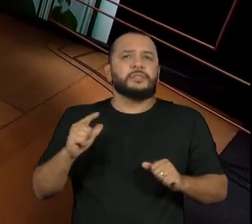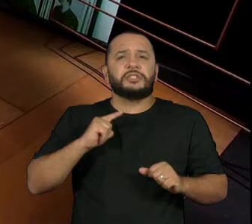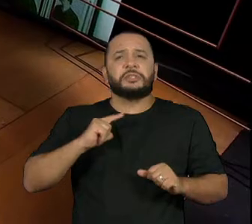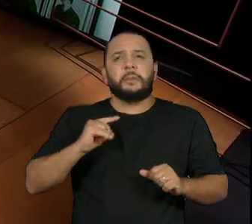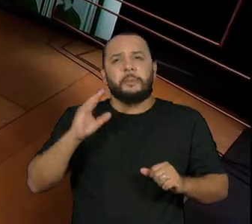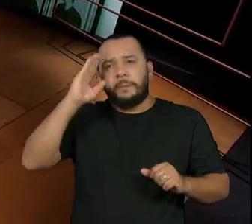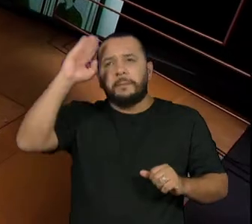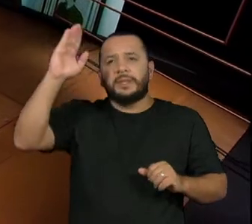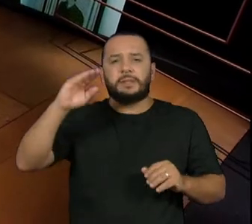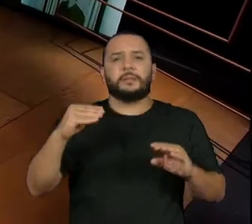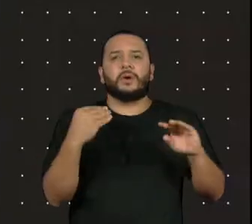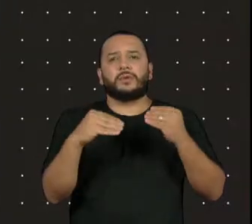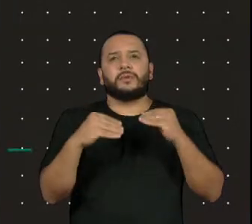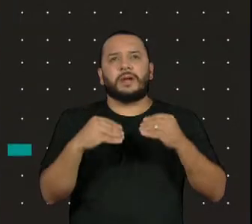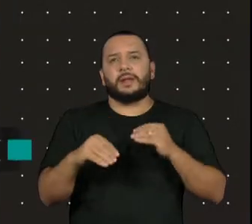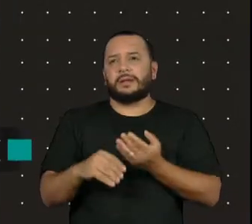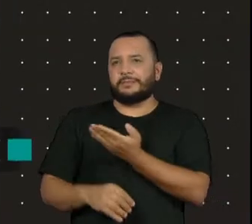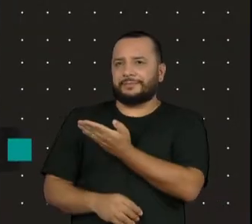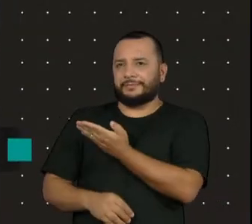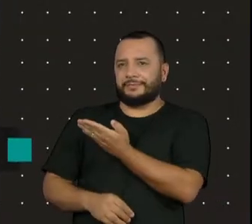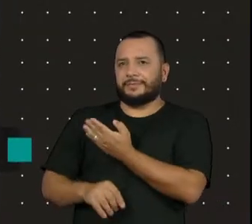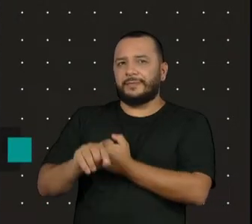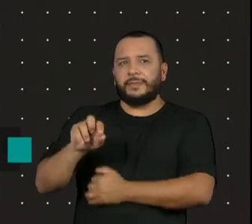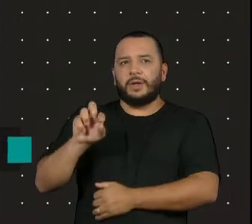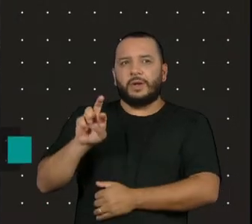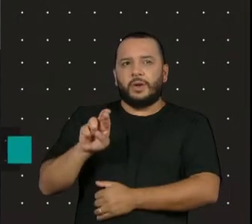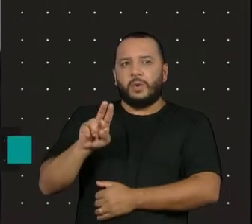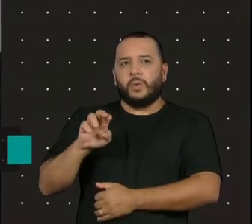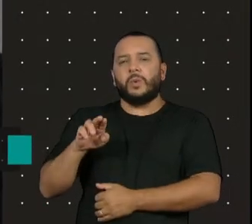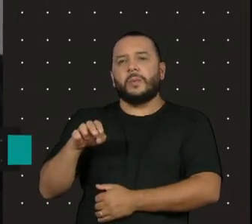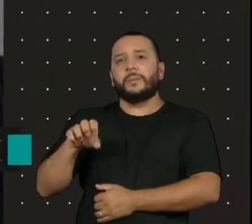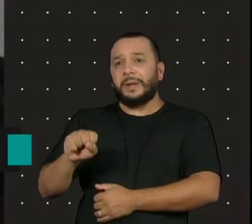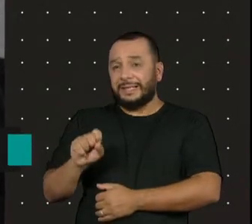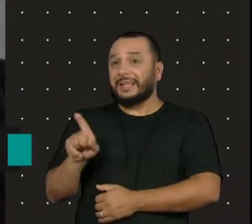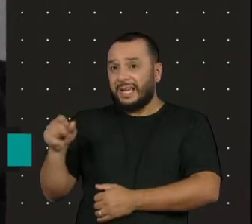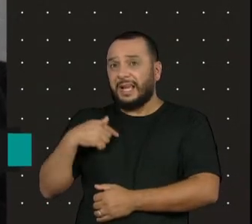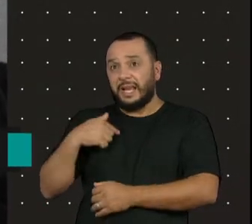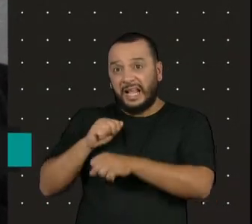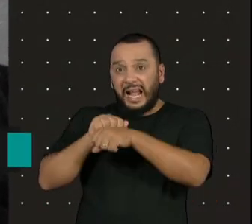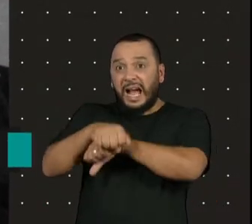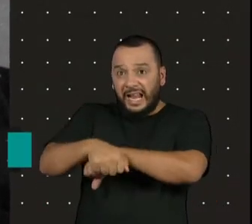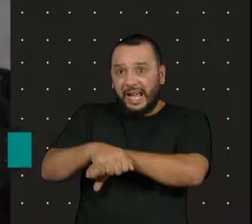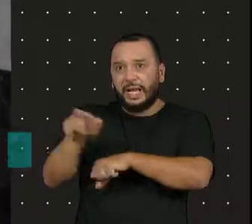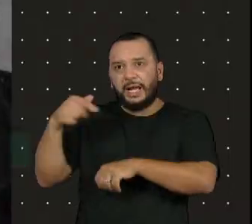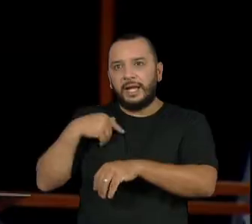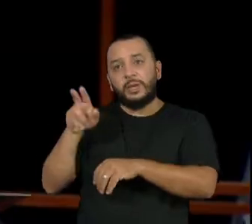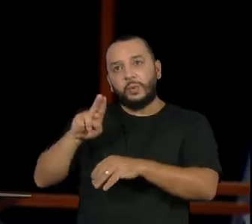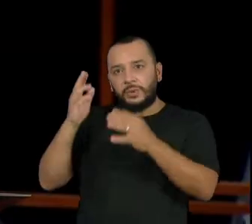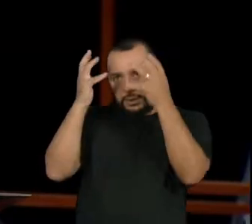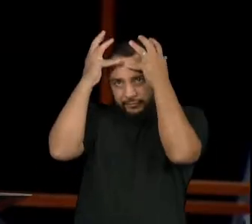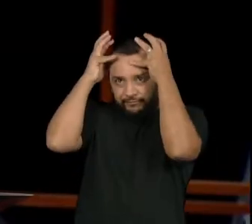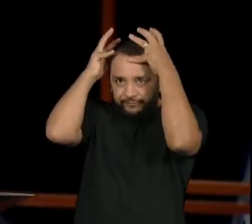da novela era o Rubens de Fal, que era careca e usava peruca, sempre. Ele só trabalhava de